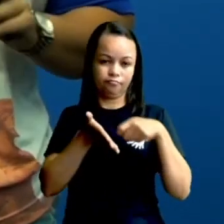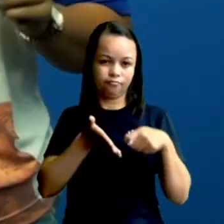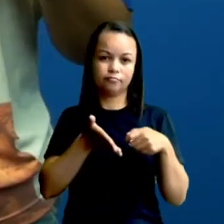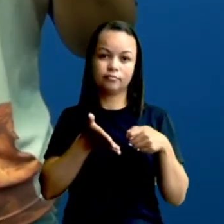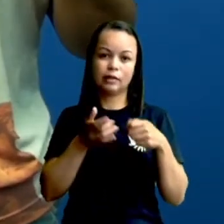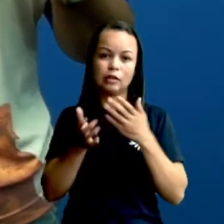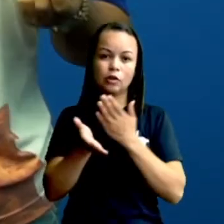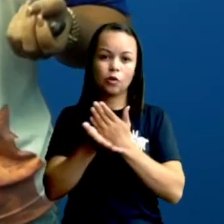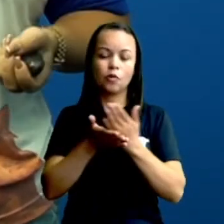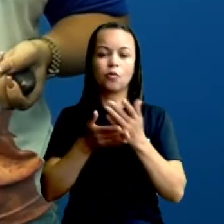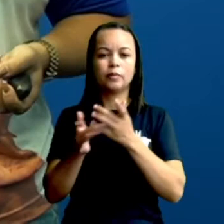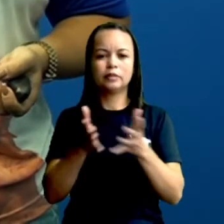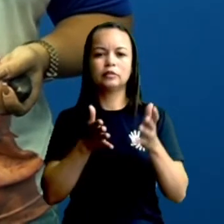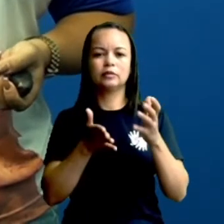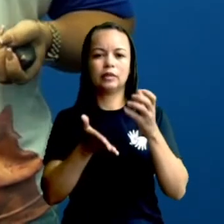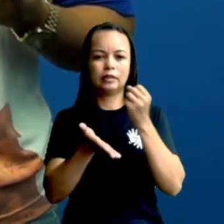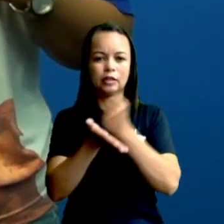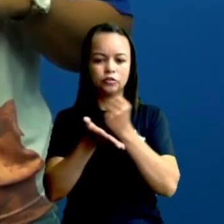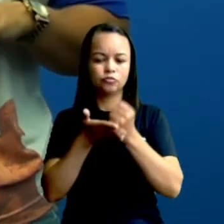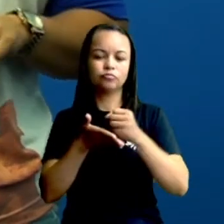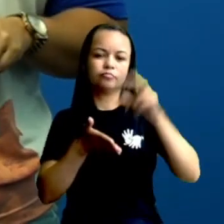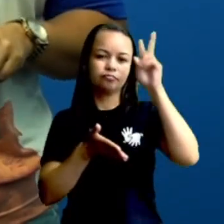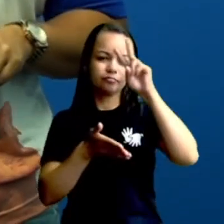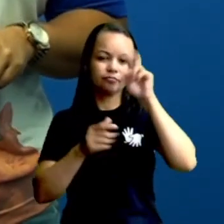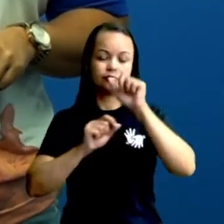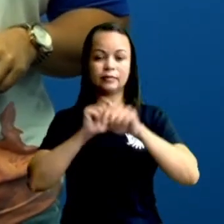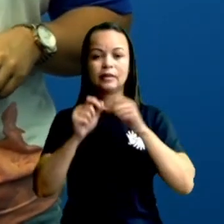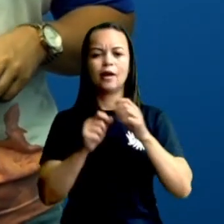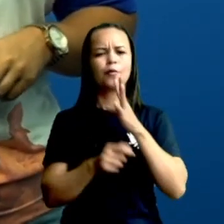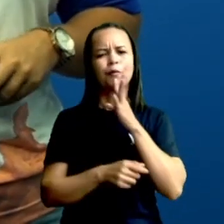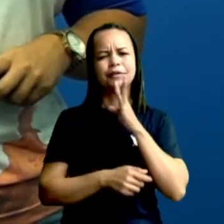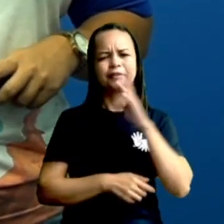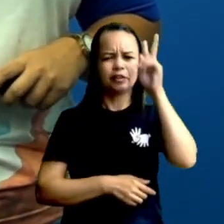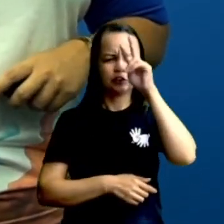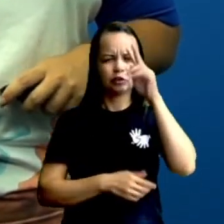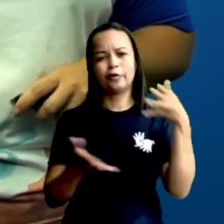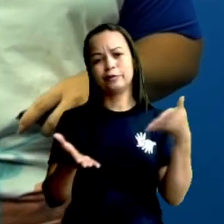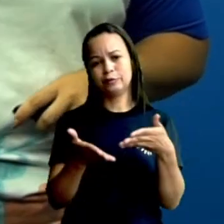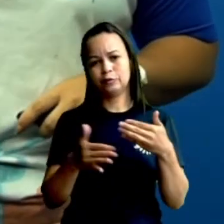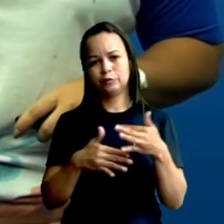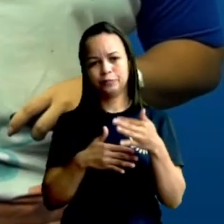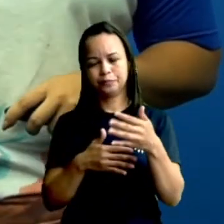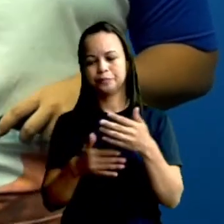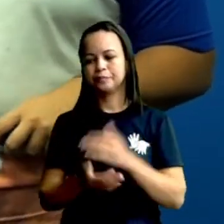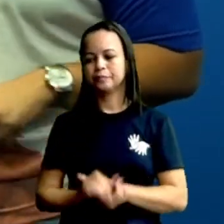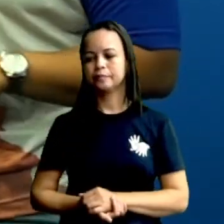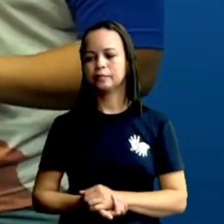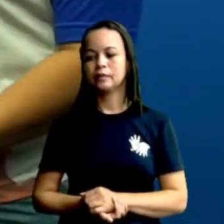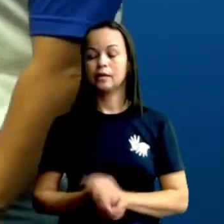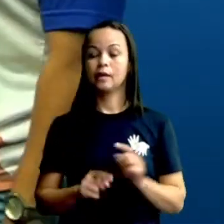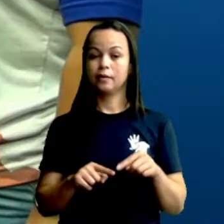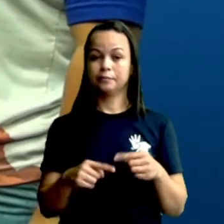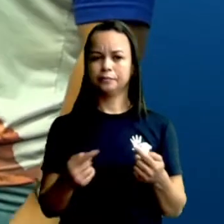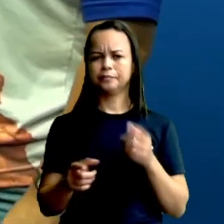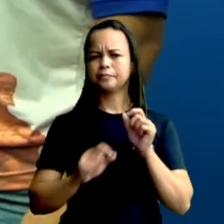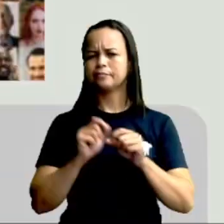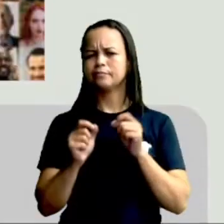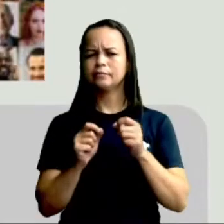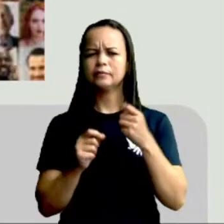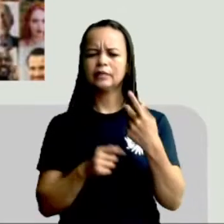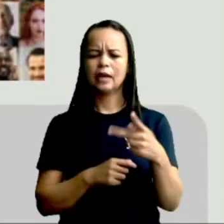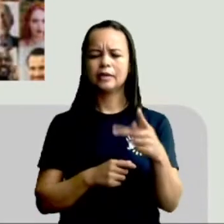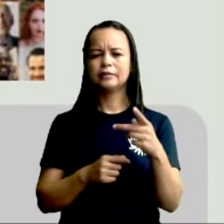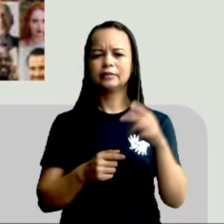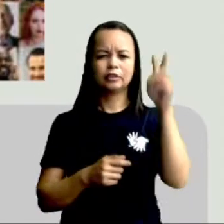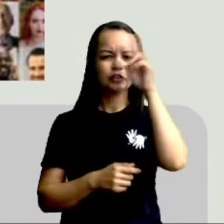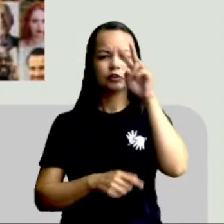que a gente pôde ter os registros históricos e conhecer a história como a gente conhece hoje, tá? Mas aí, ó, quem é que faz essa